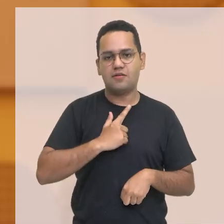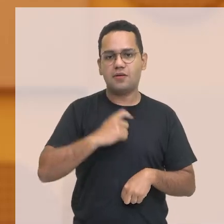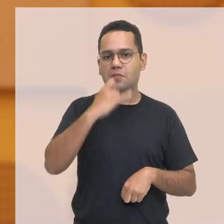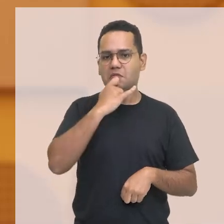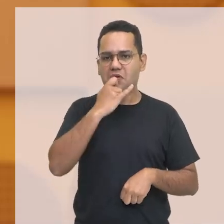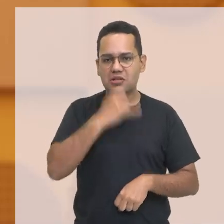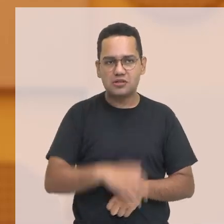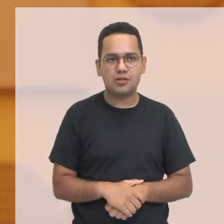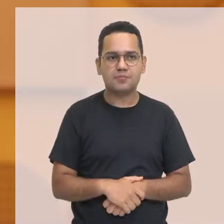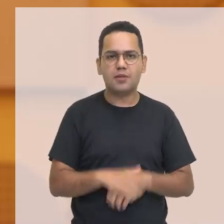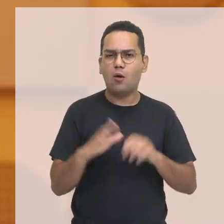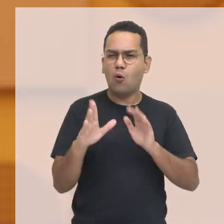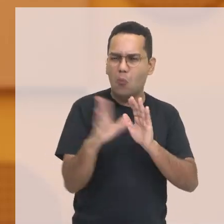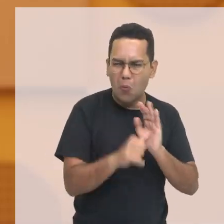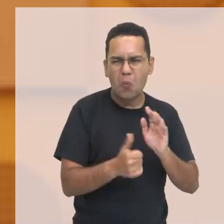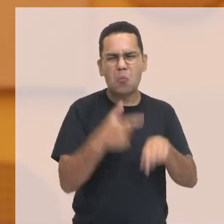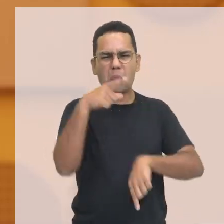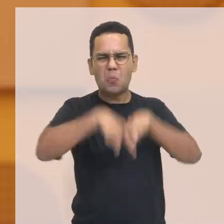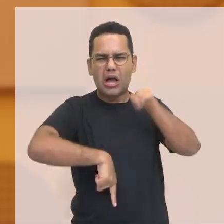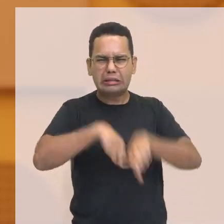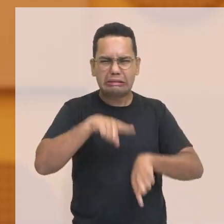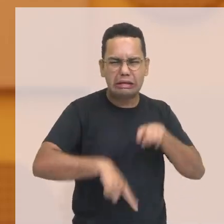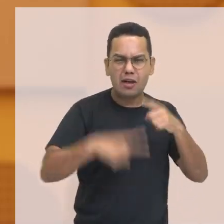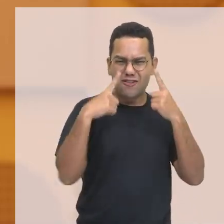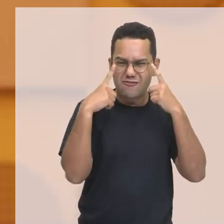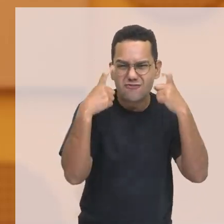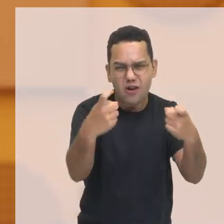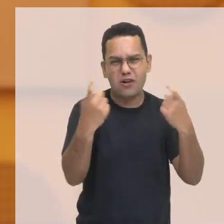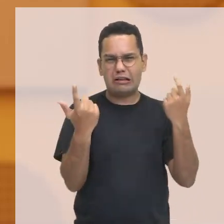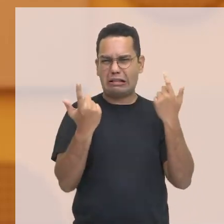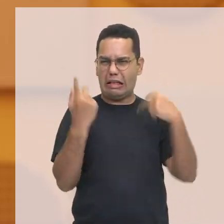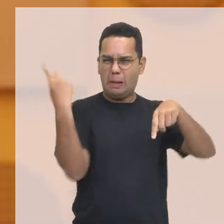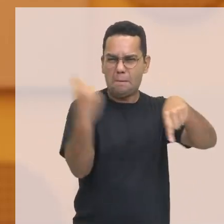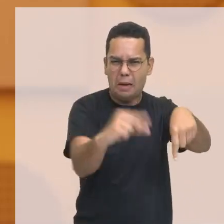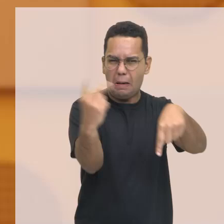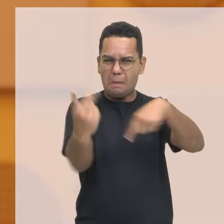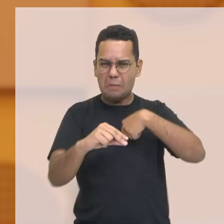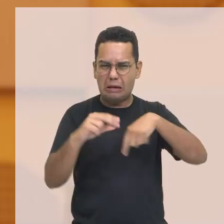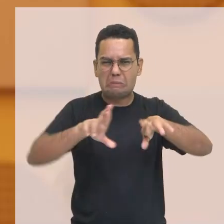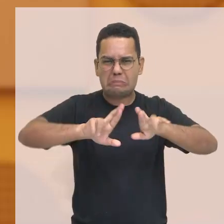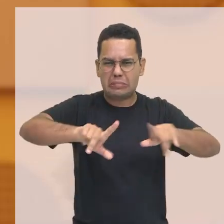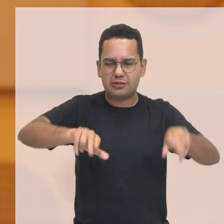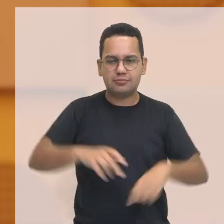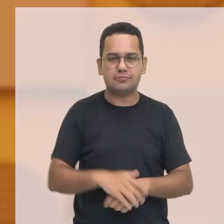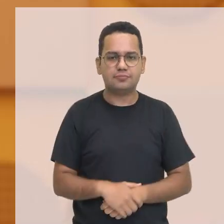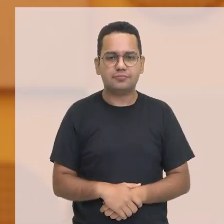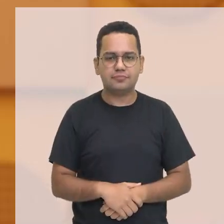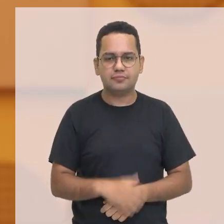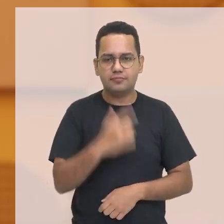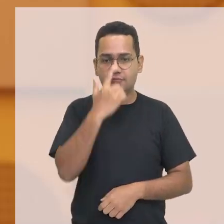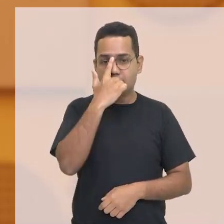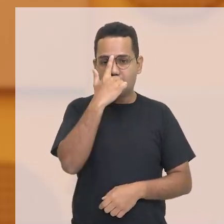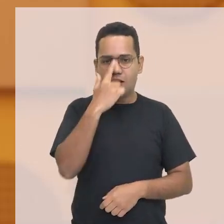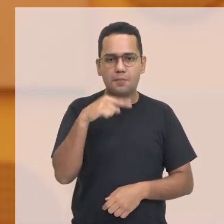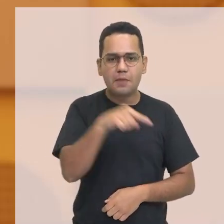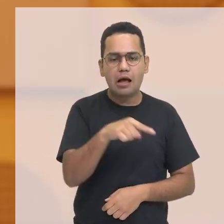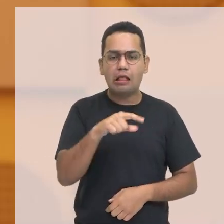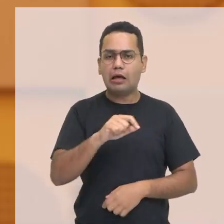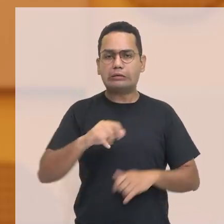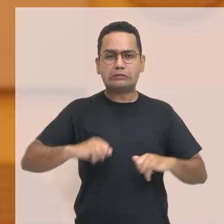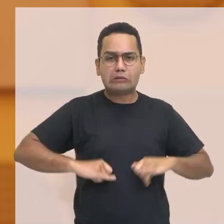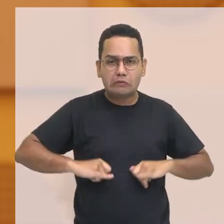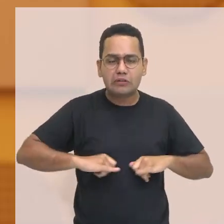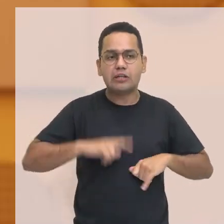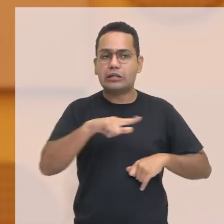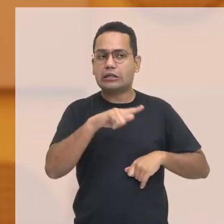de propriedades, a questão de violência extrema. Então, nesse contexto, a Indonésia vai continuar ainda sob julgo de